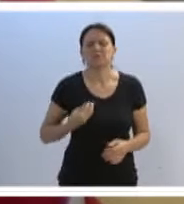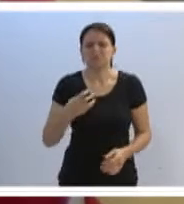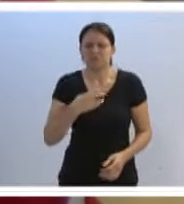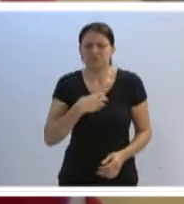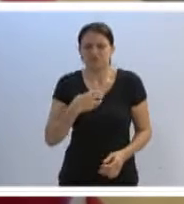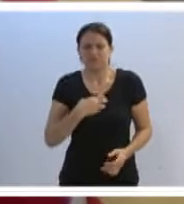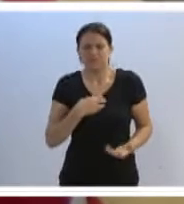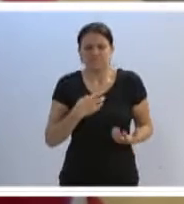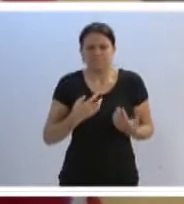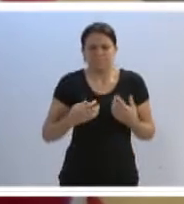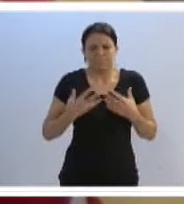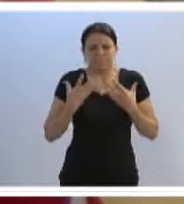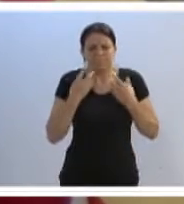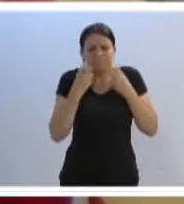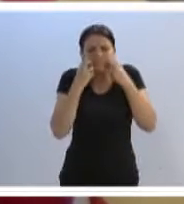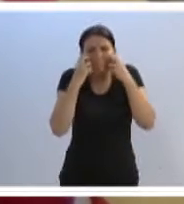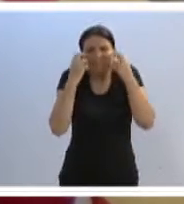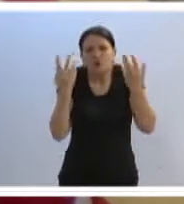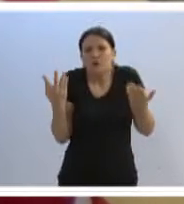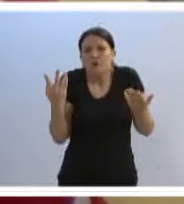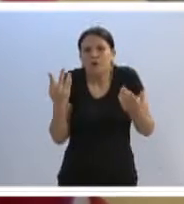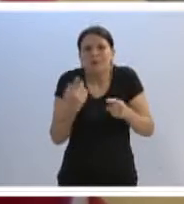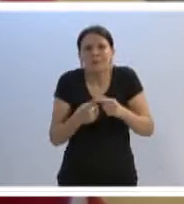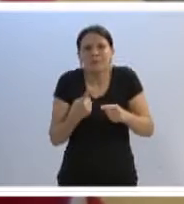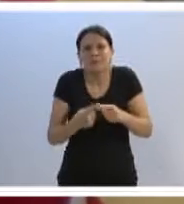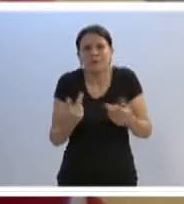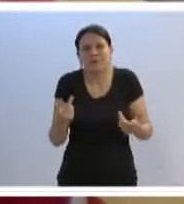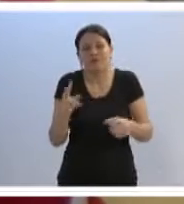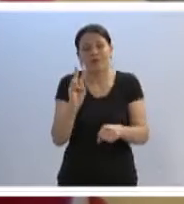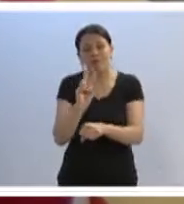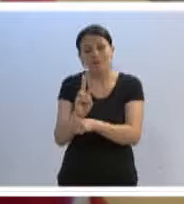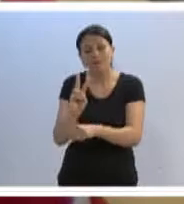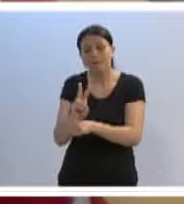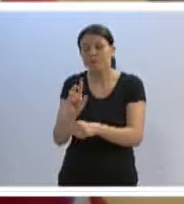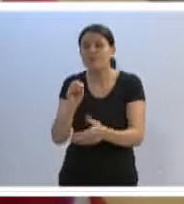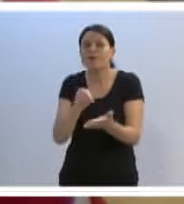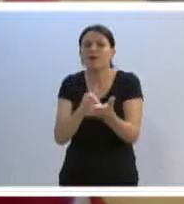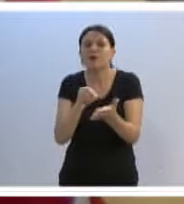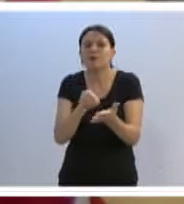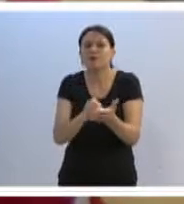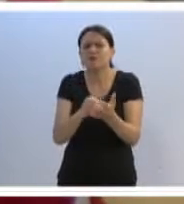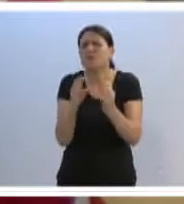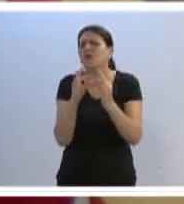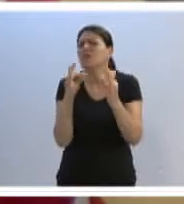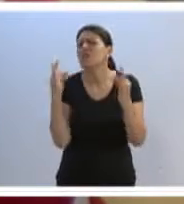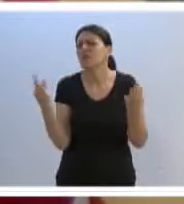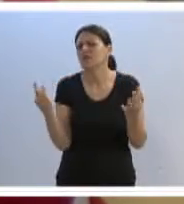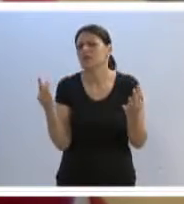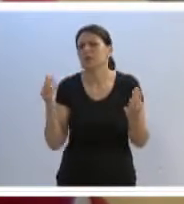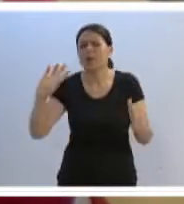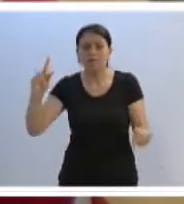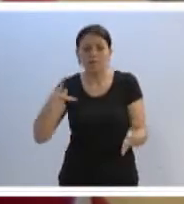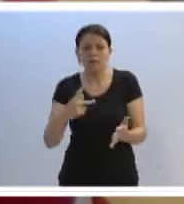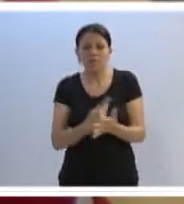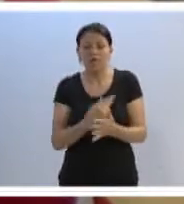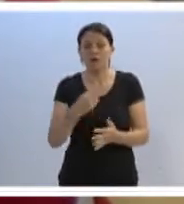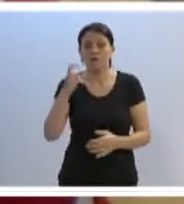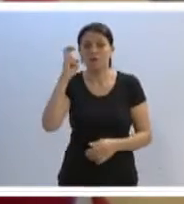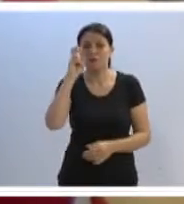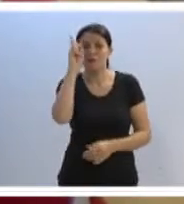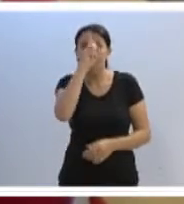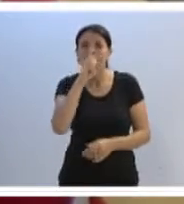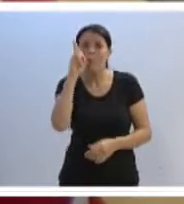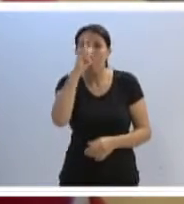pouco constrangido com esse descuido da administração municipal, né, uma questão simples, vai realizar um evento no domingo, dá uma atenção